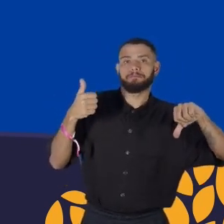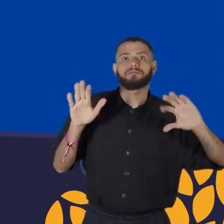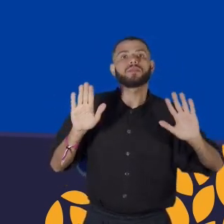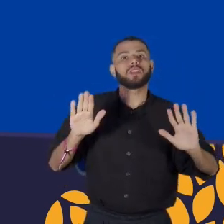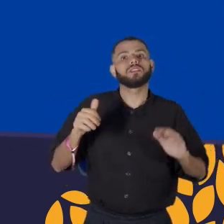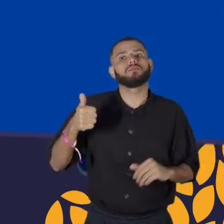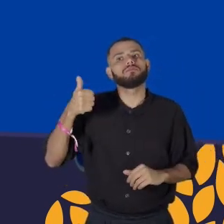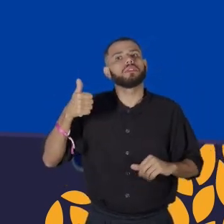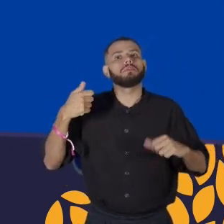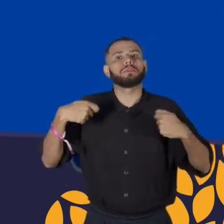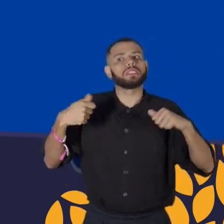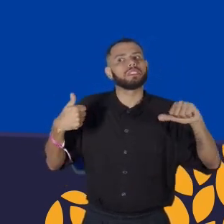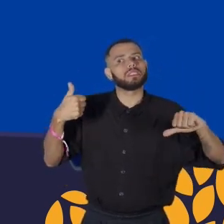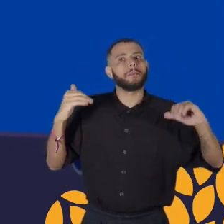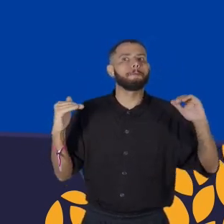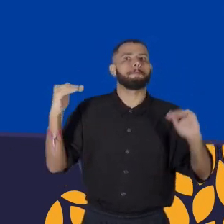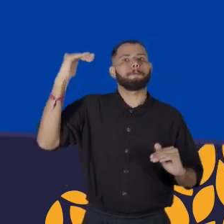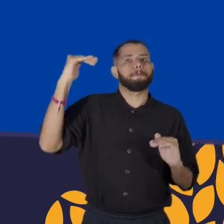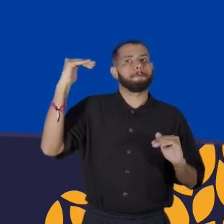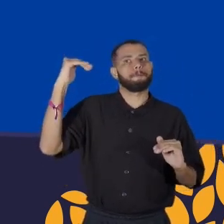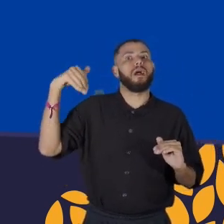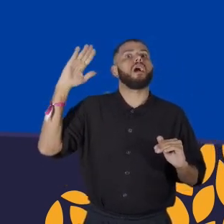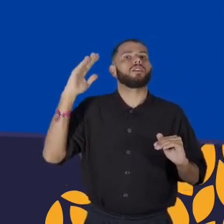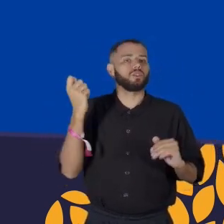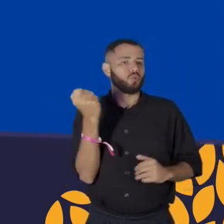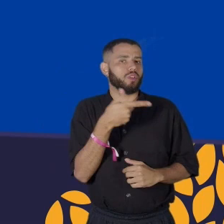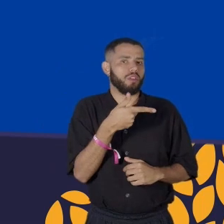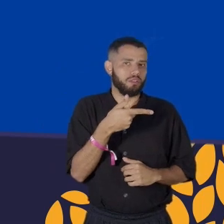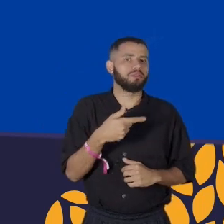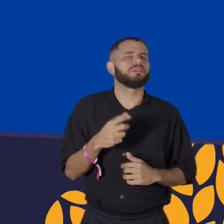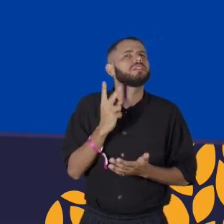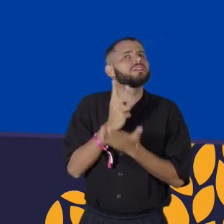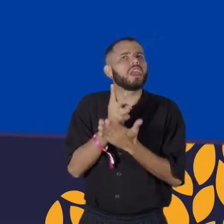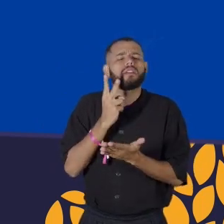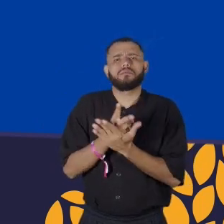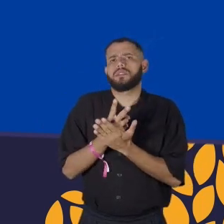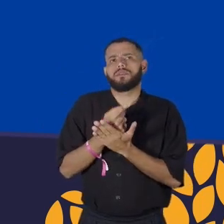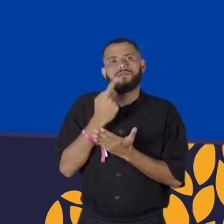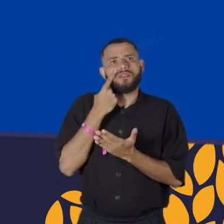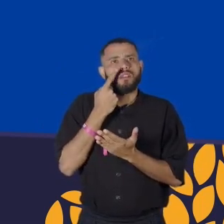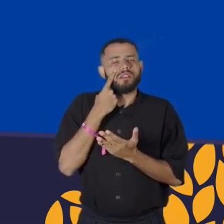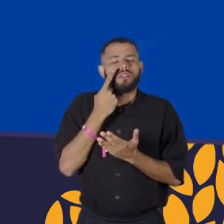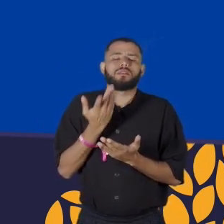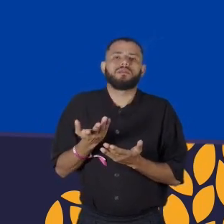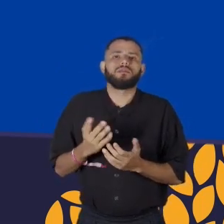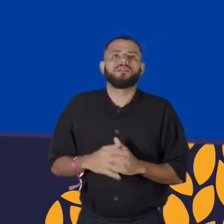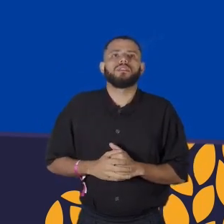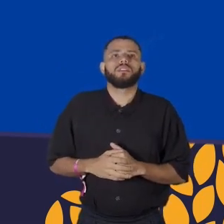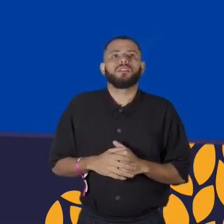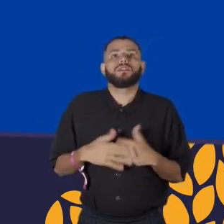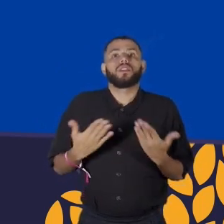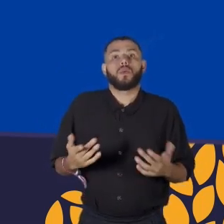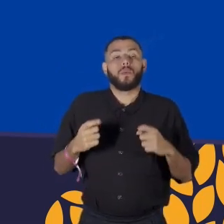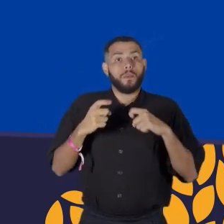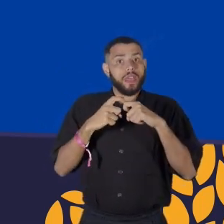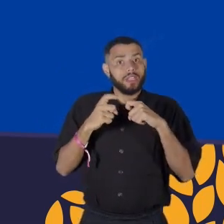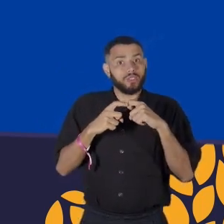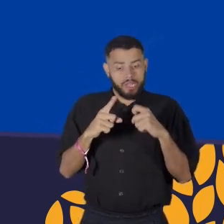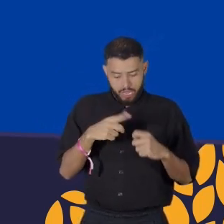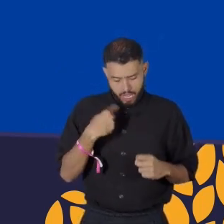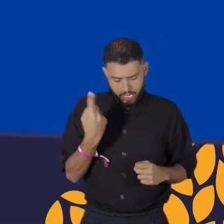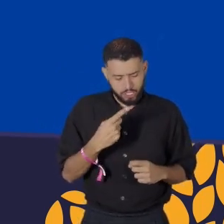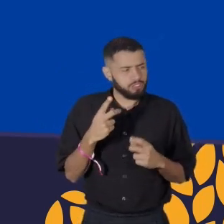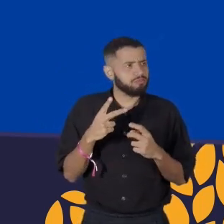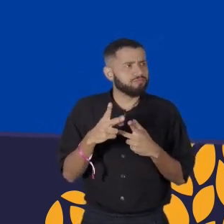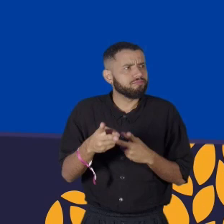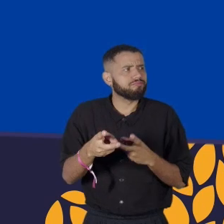benefício tem que superar o risco. Então, a gente sempre tem que ver isso na medicina. E como médico a gente vê